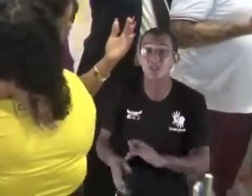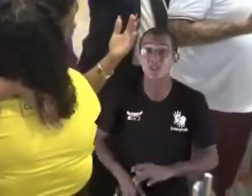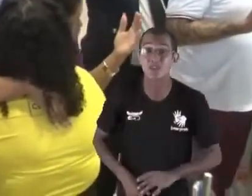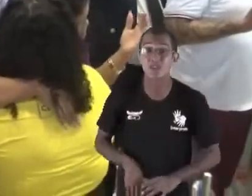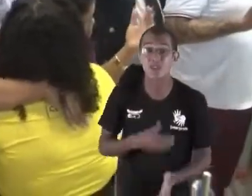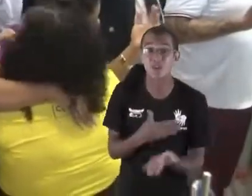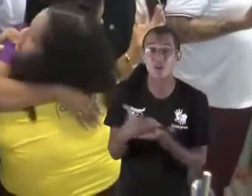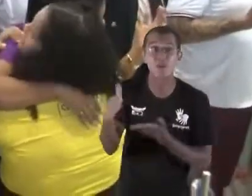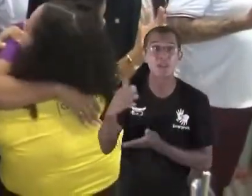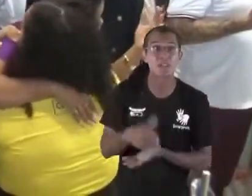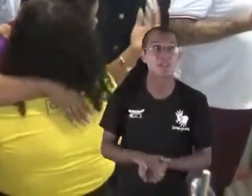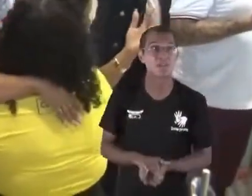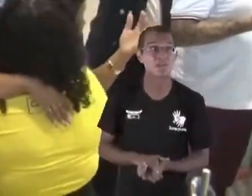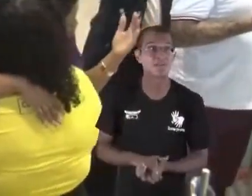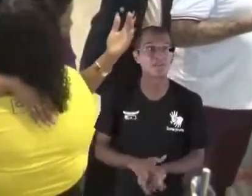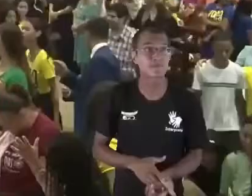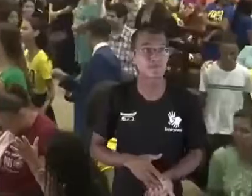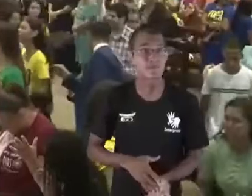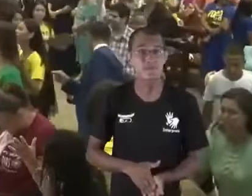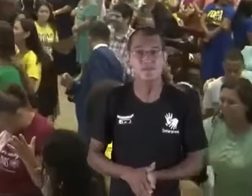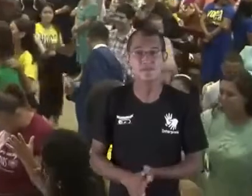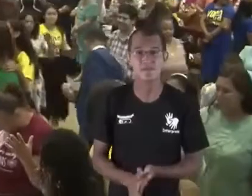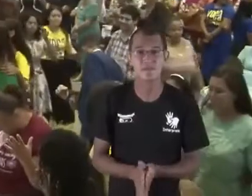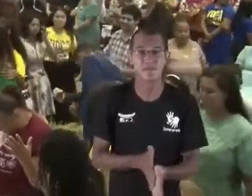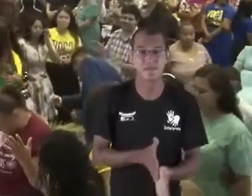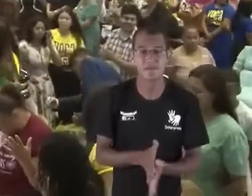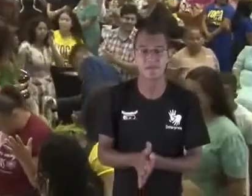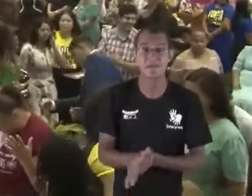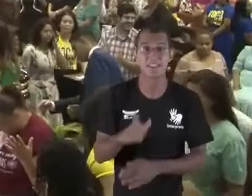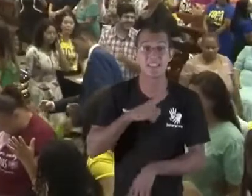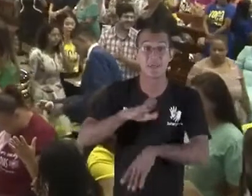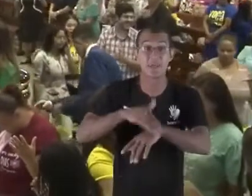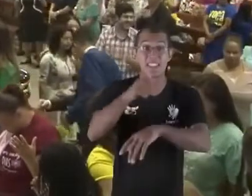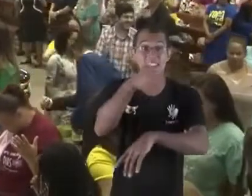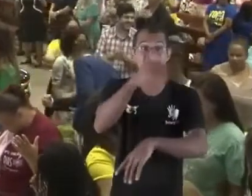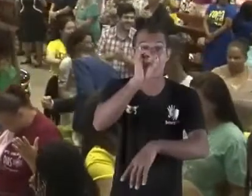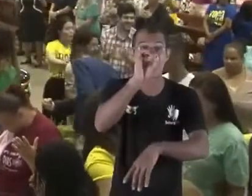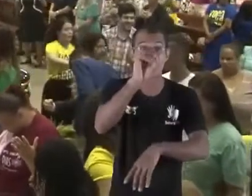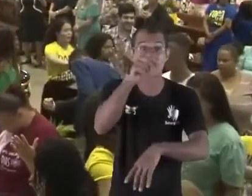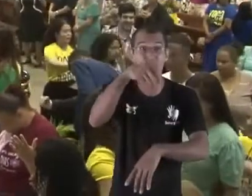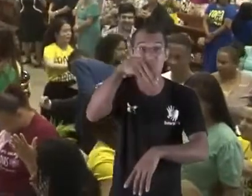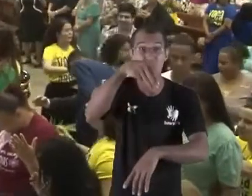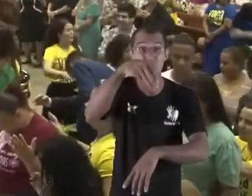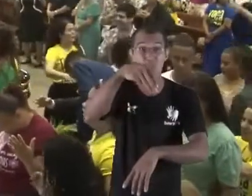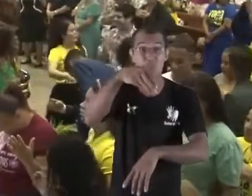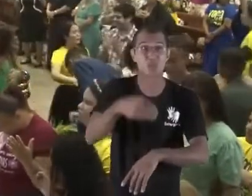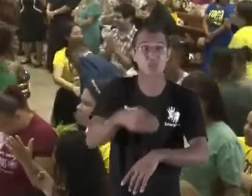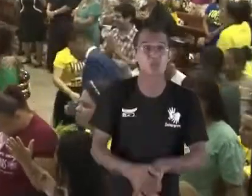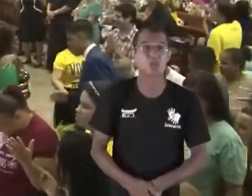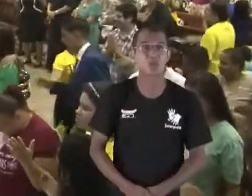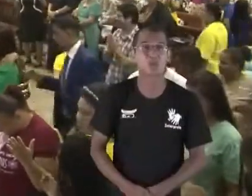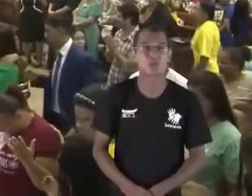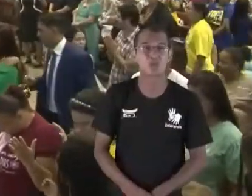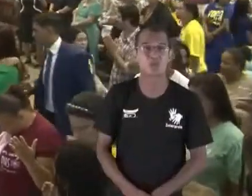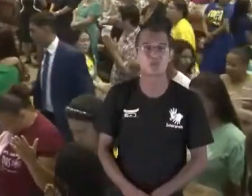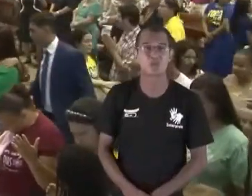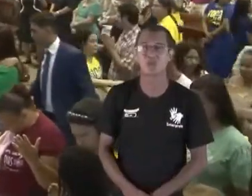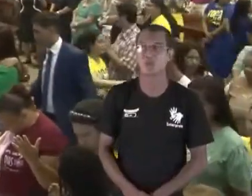a 50? Me dê mais 10 minutos e o inferno vai perder mais.